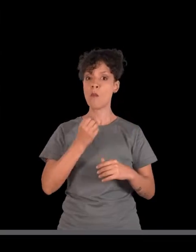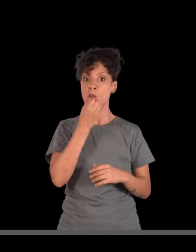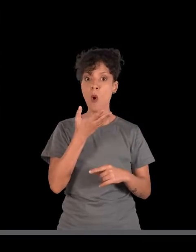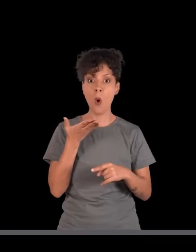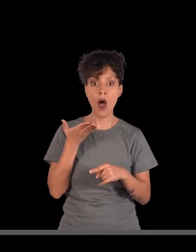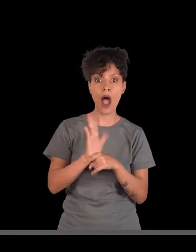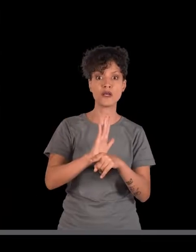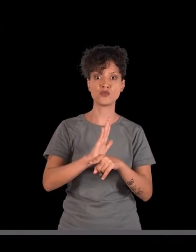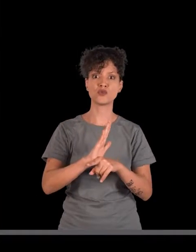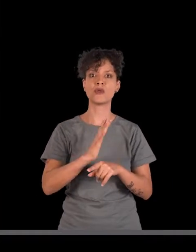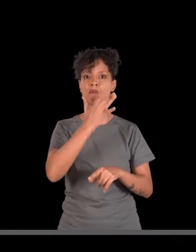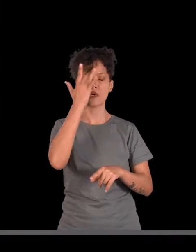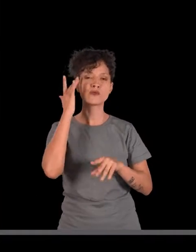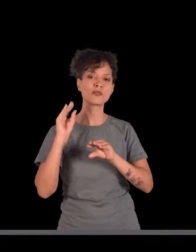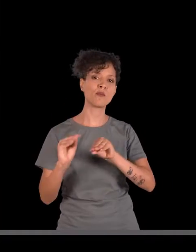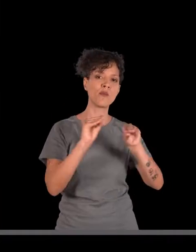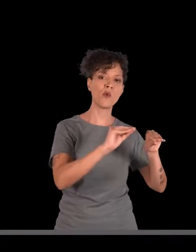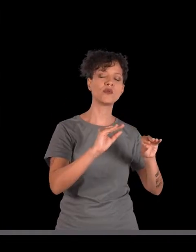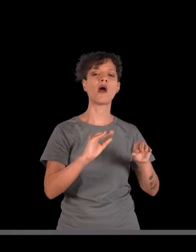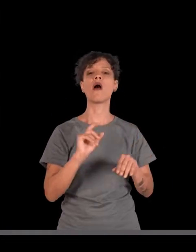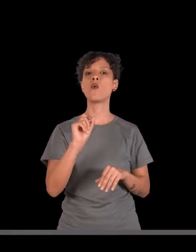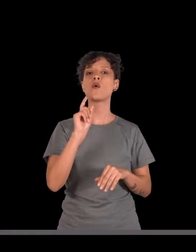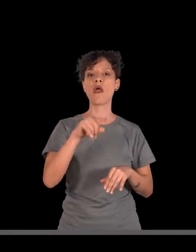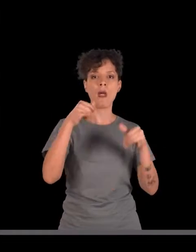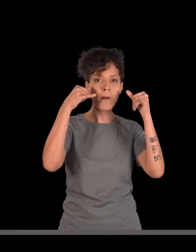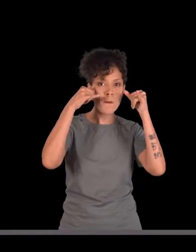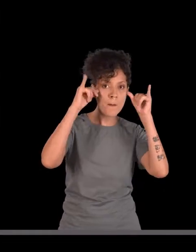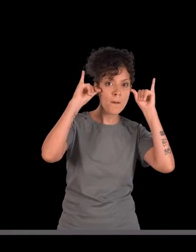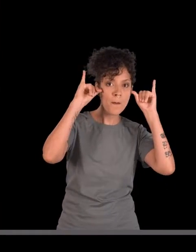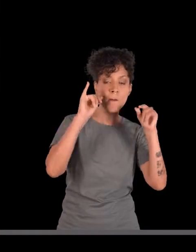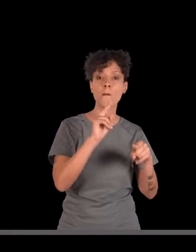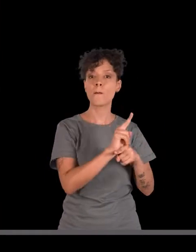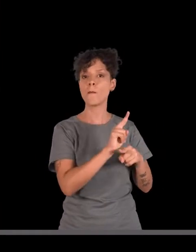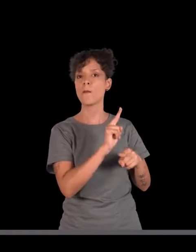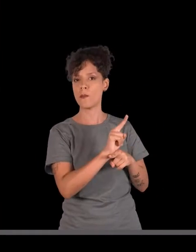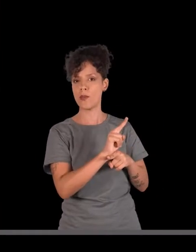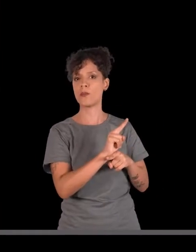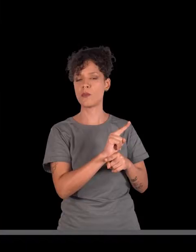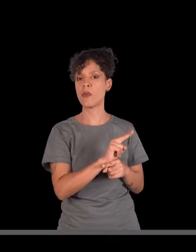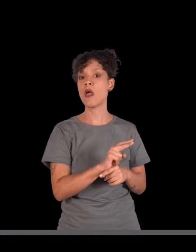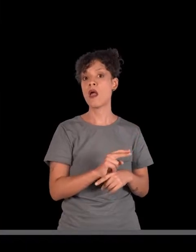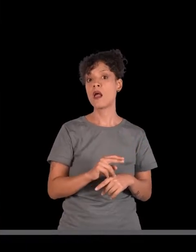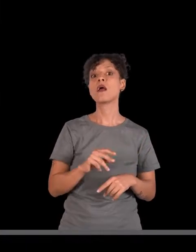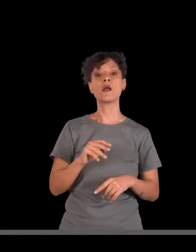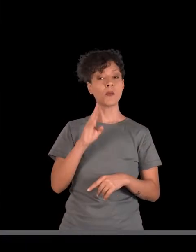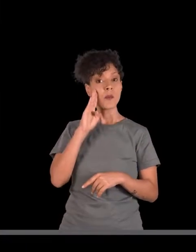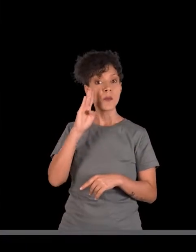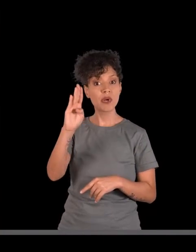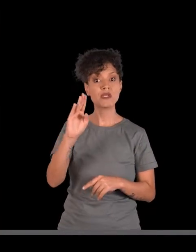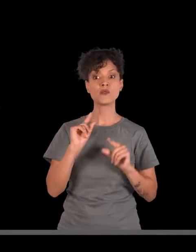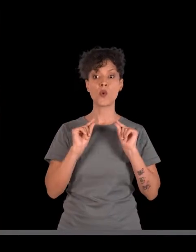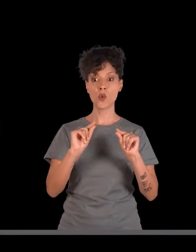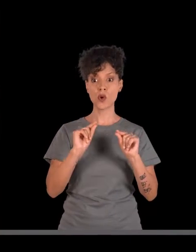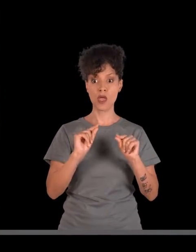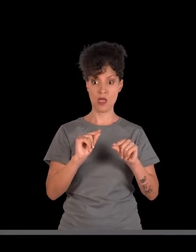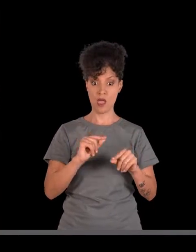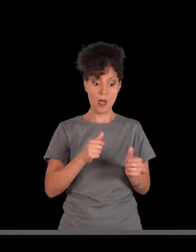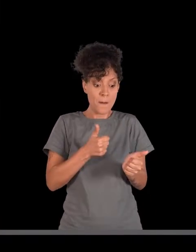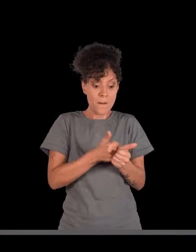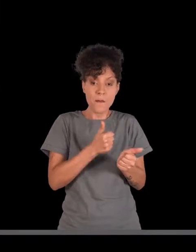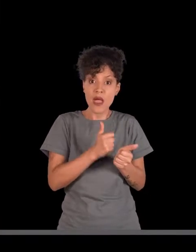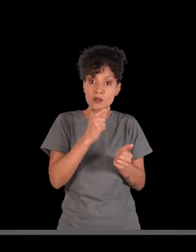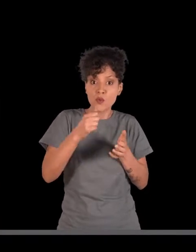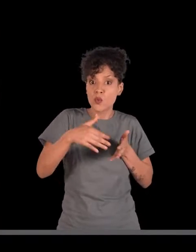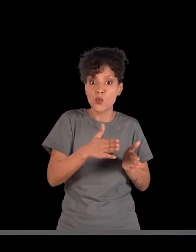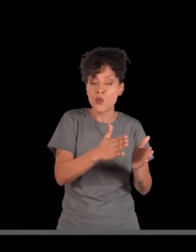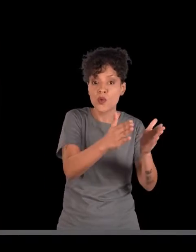mais vai ajudar essa interiorização vai ser a pecuária. A pecuária principalmente ao longo